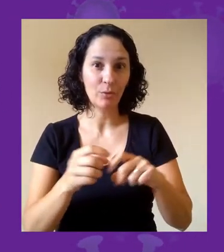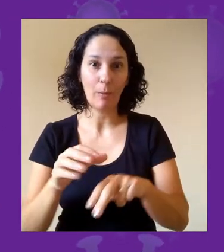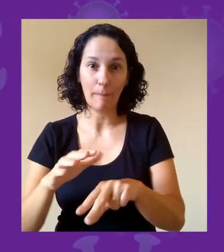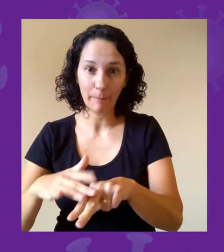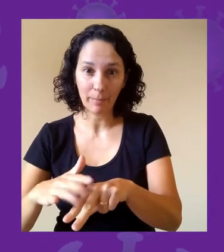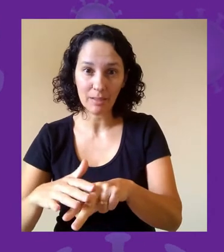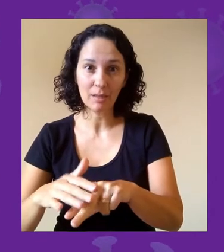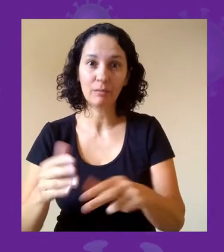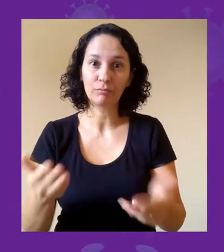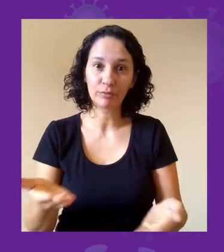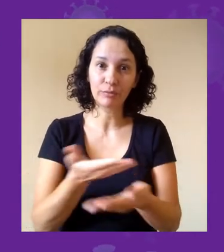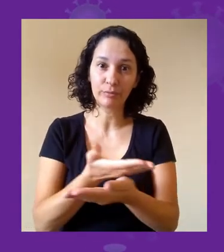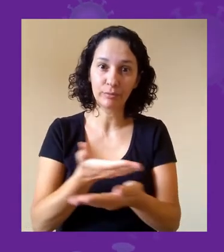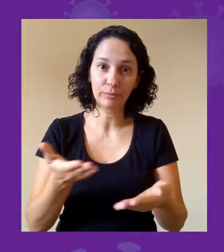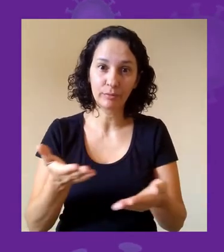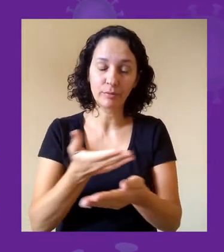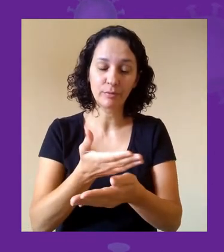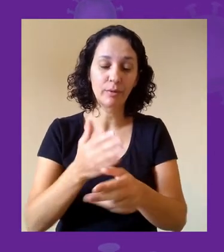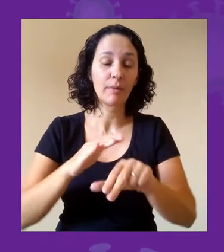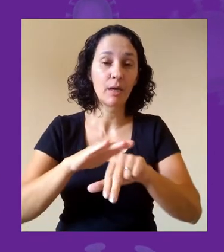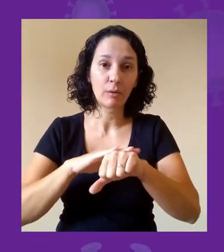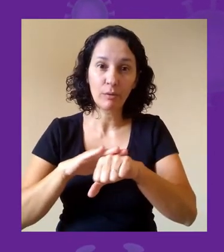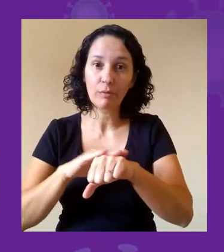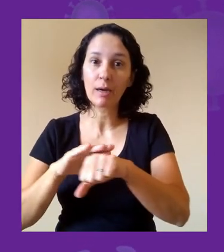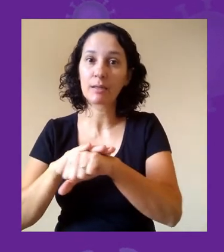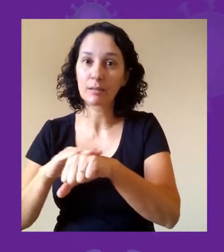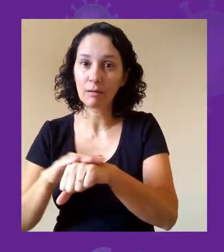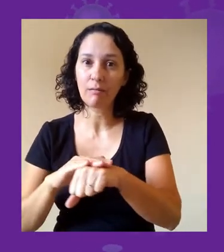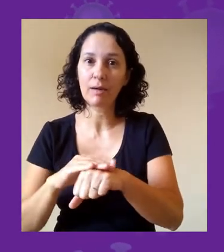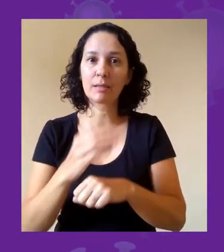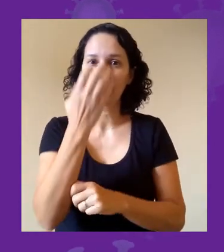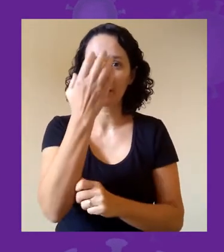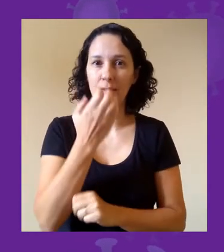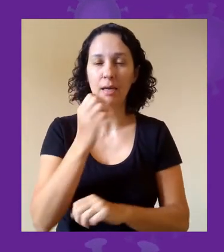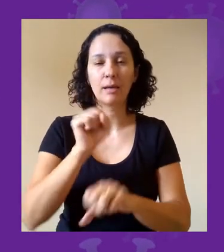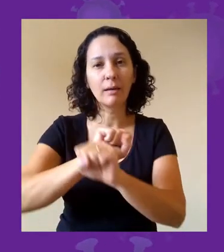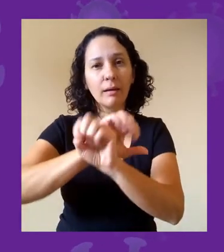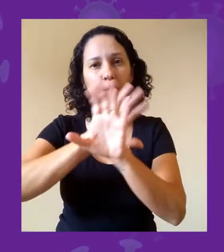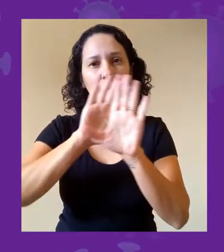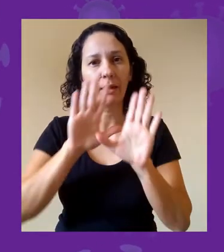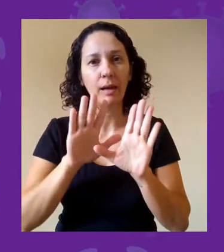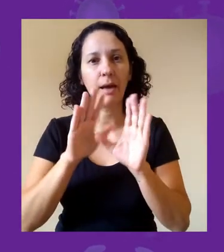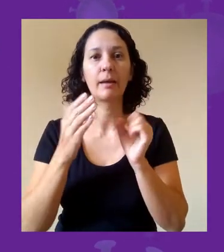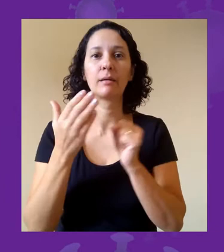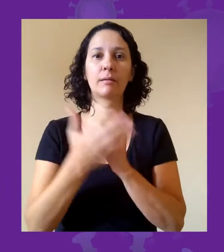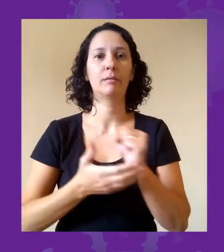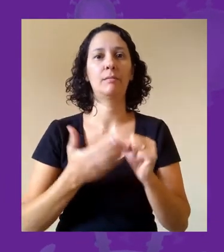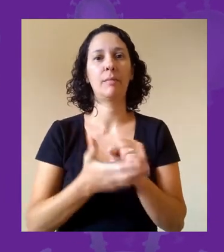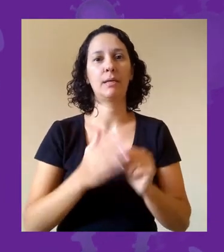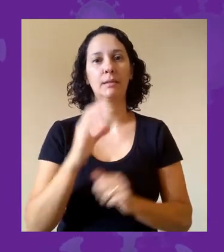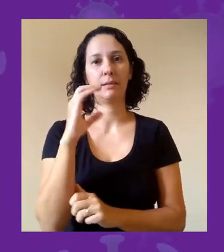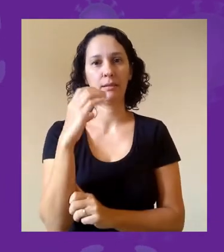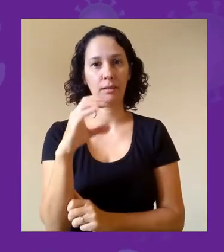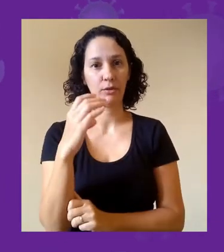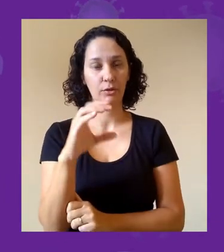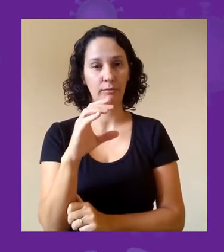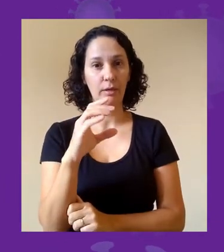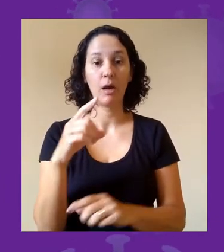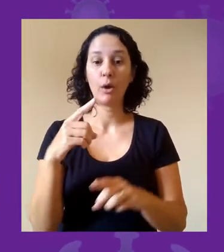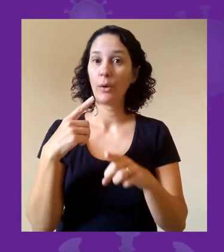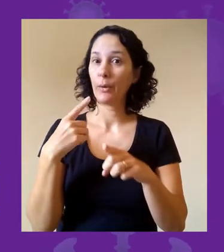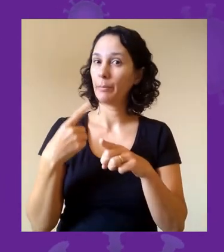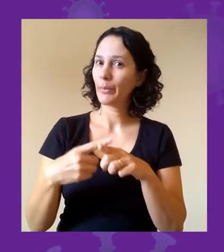e aí é importante que o paciente e o médico tenham uma conversa franca sobre isso